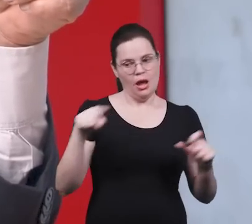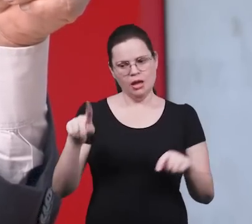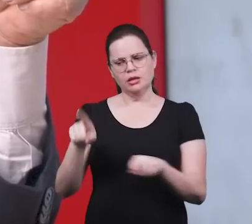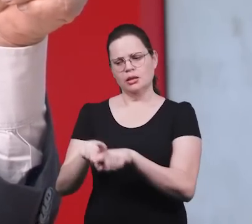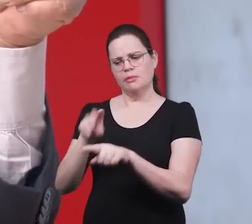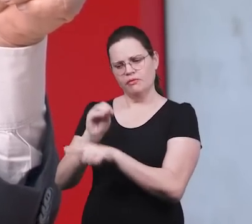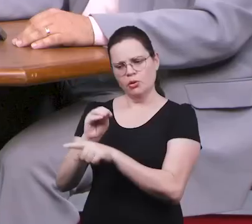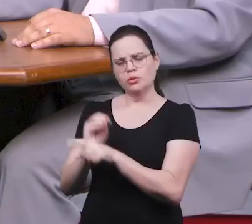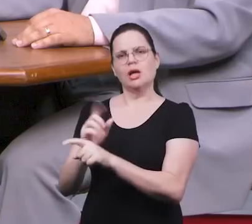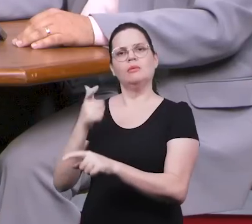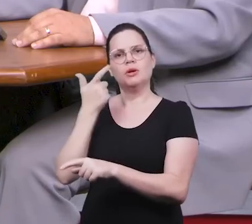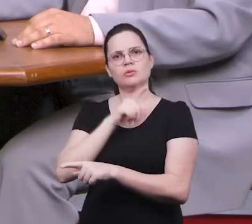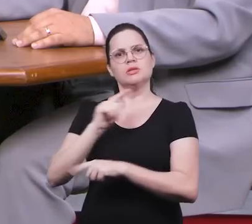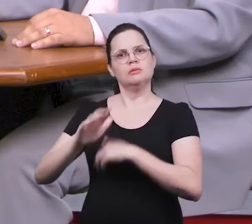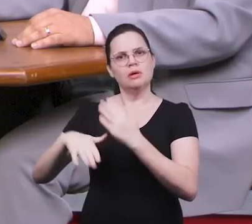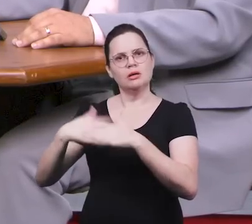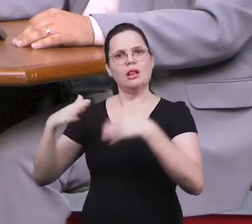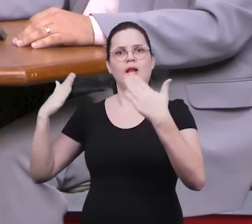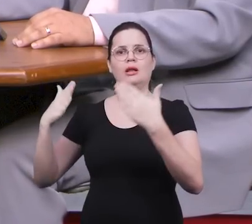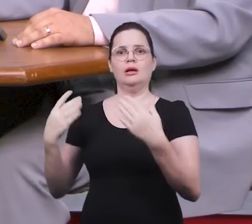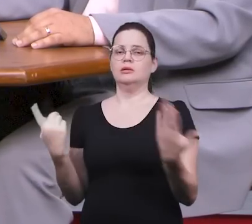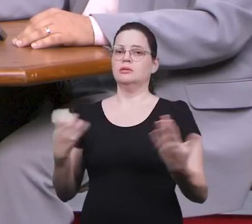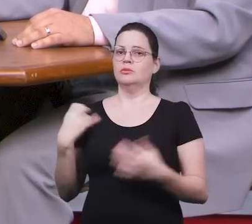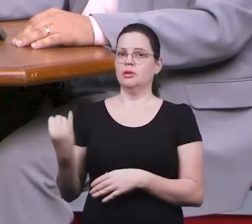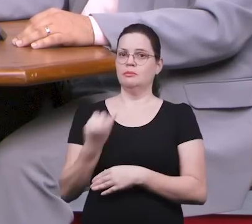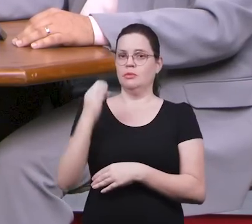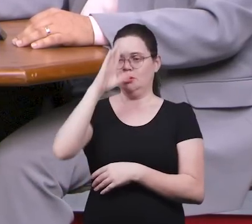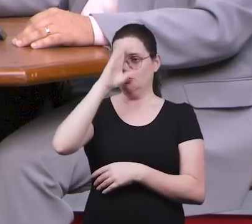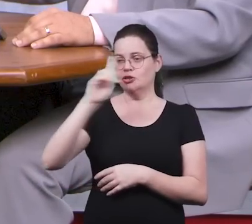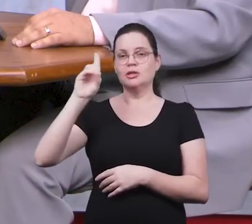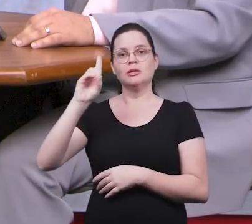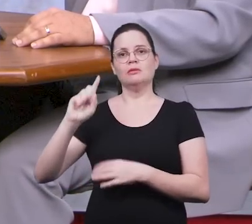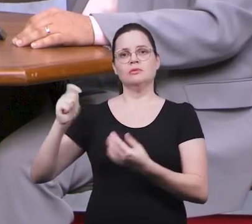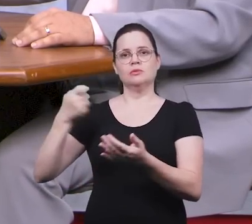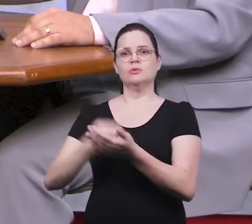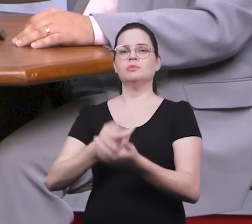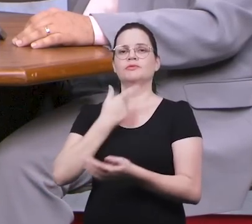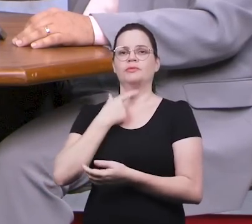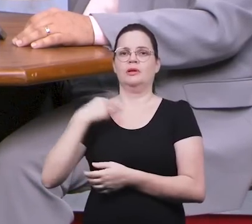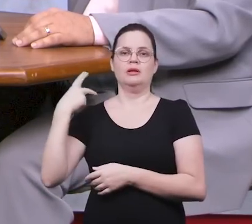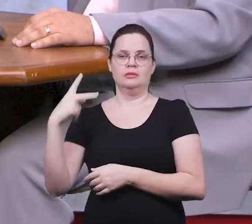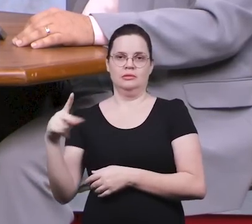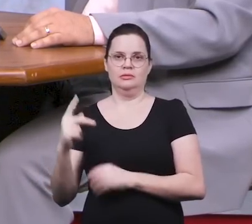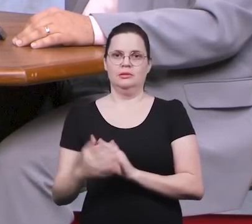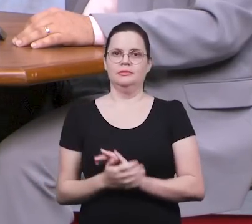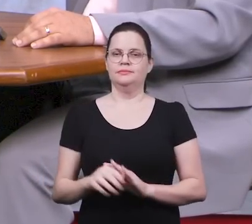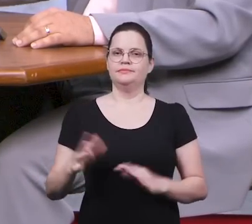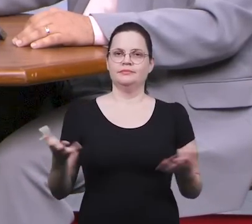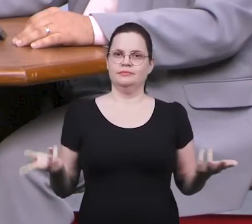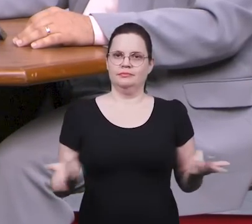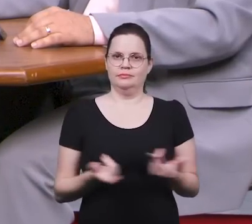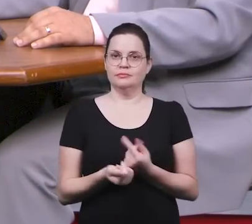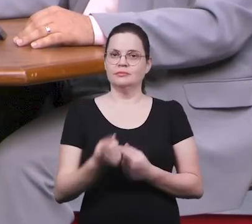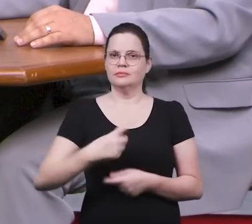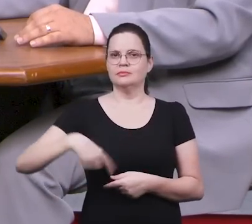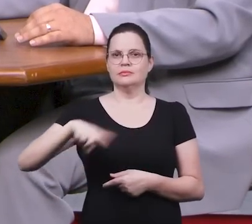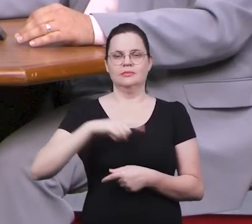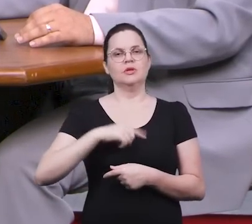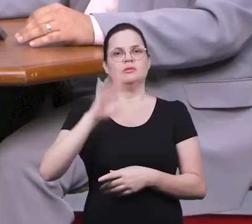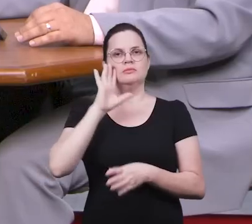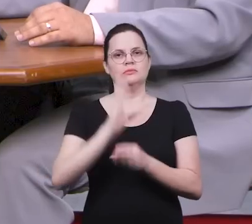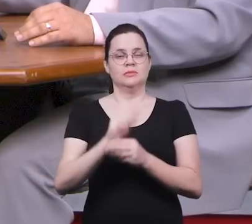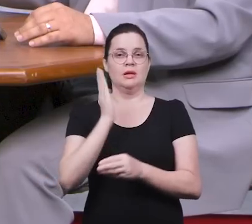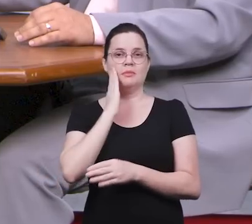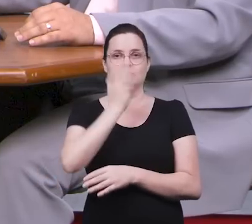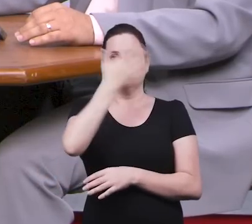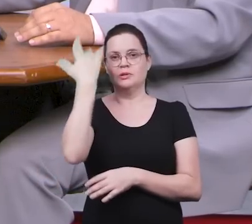Amém. Porque importa que Deus cresça e eu diminua. Essa é a maravilha dessa obra, da operação do Espírito Santo em